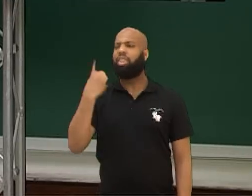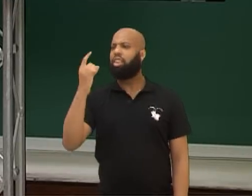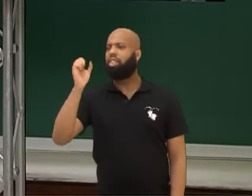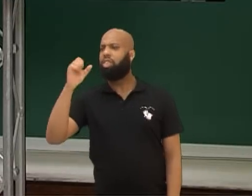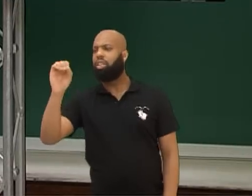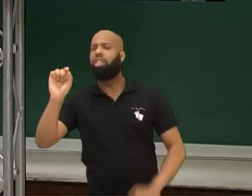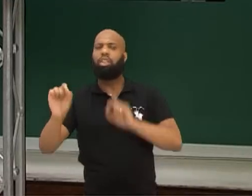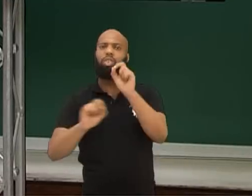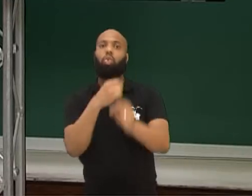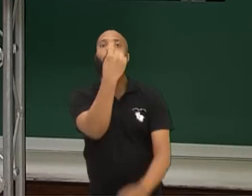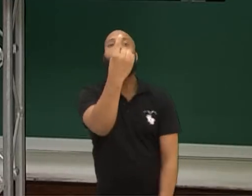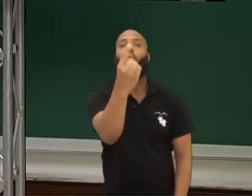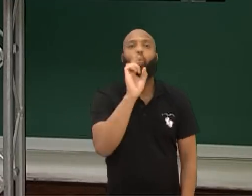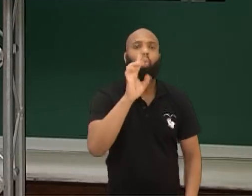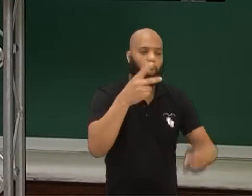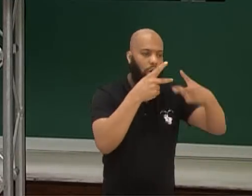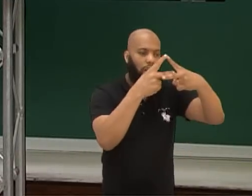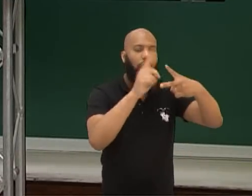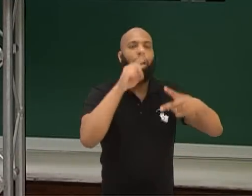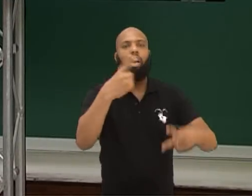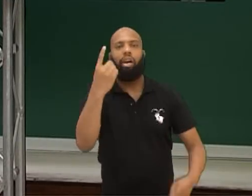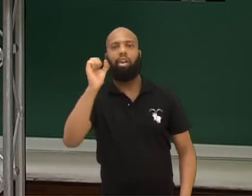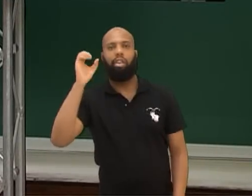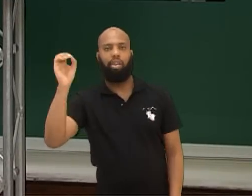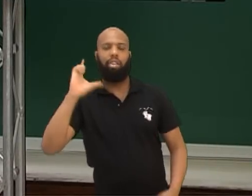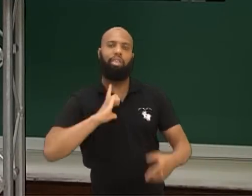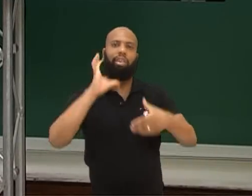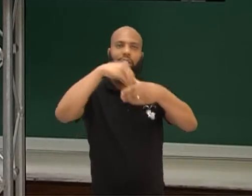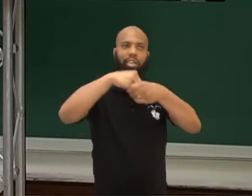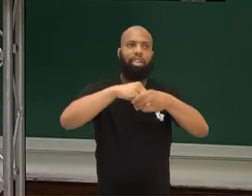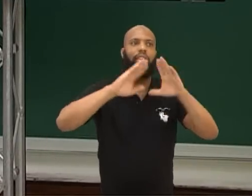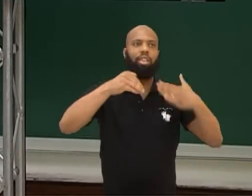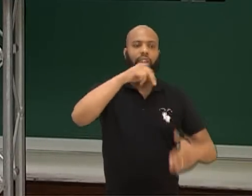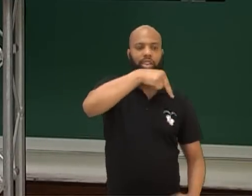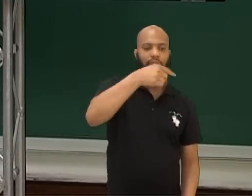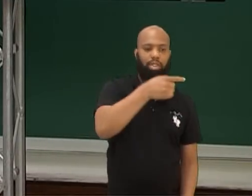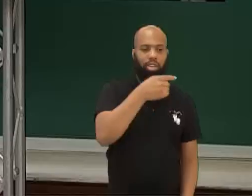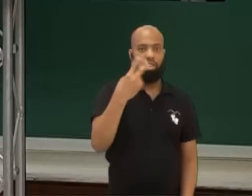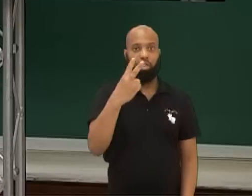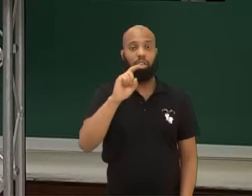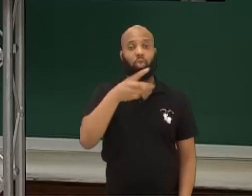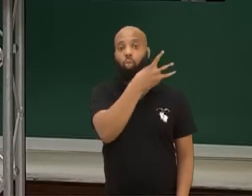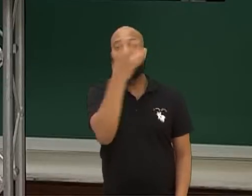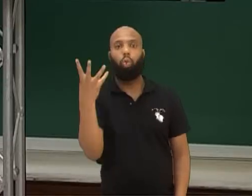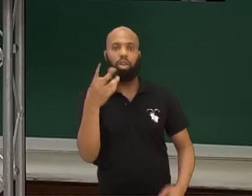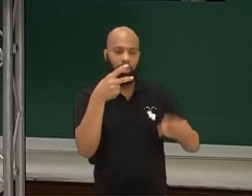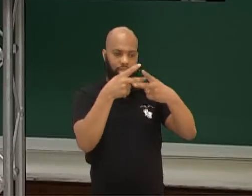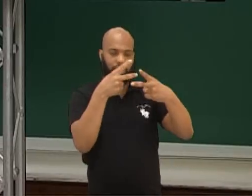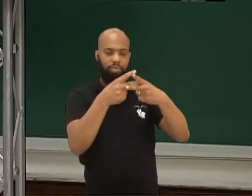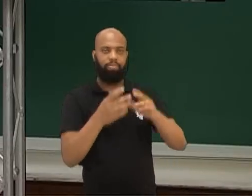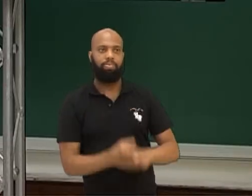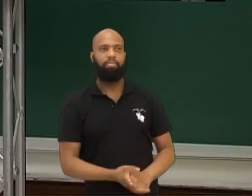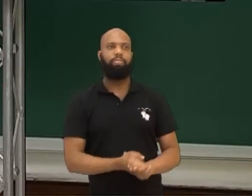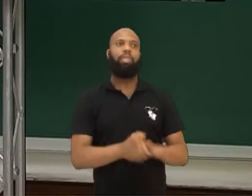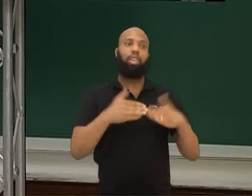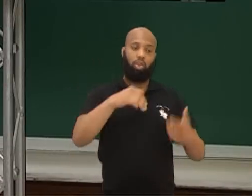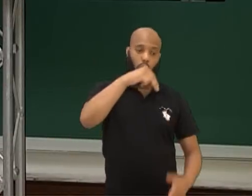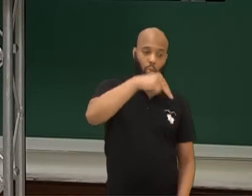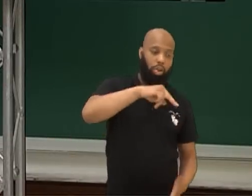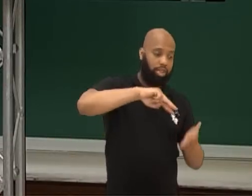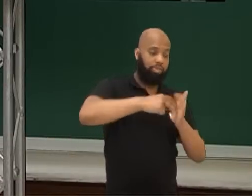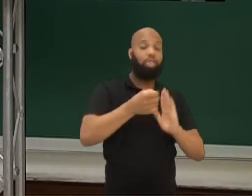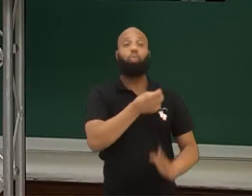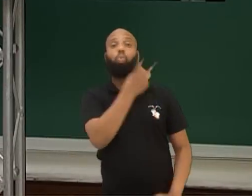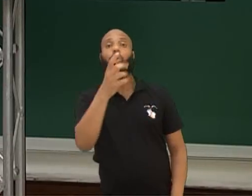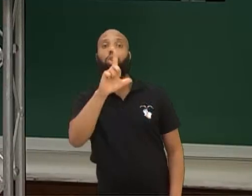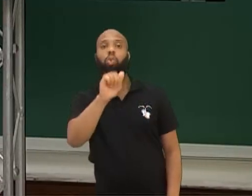180? Um triângulo. Então, esse n menos 2 me dá o triângulo. Então, ON representa o número de lados de um